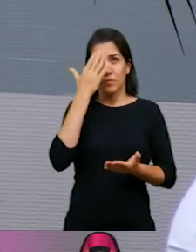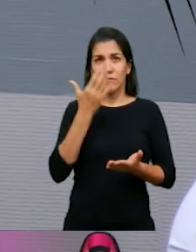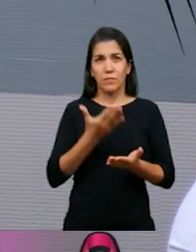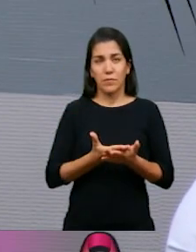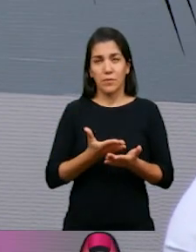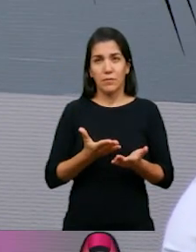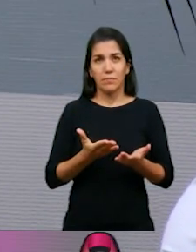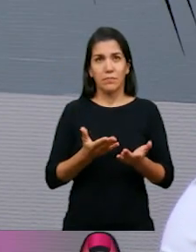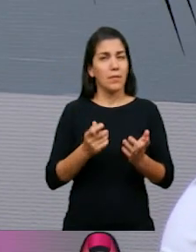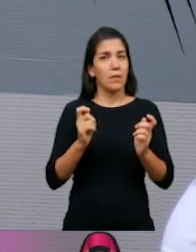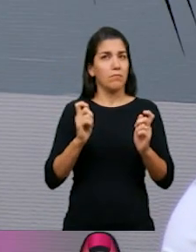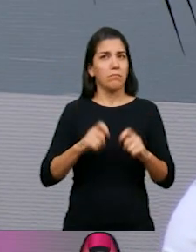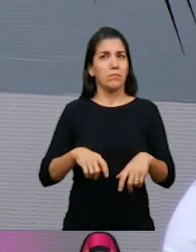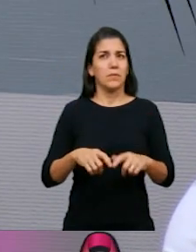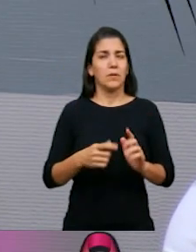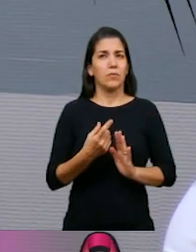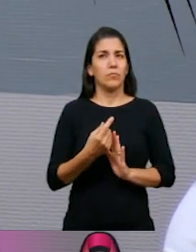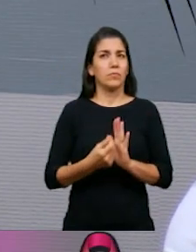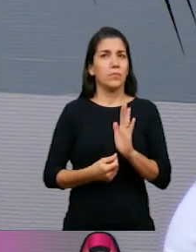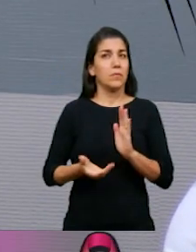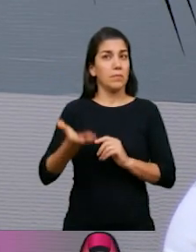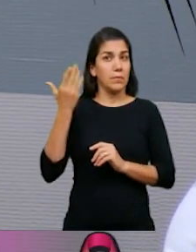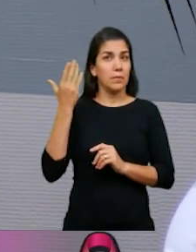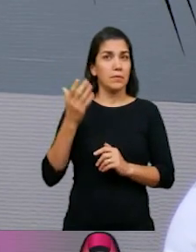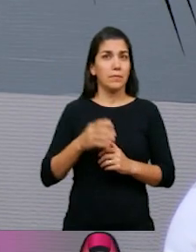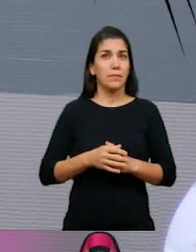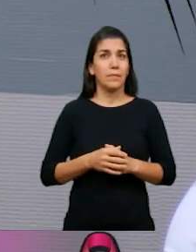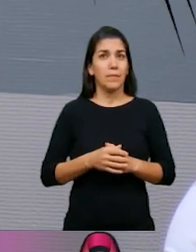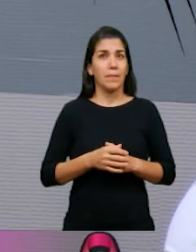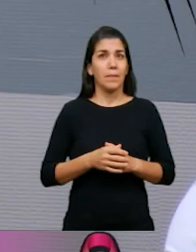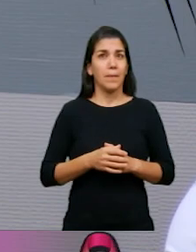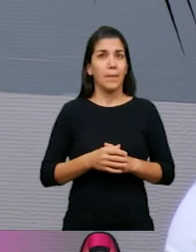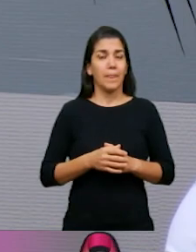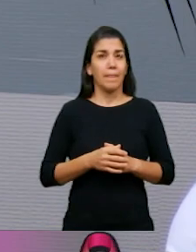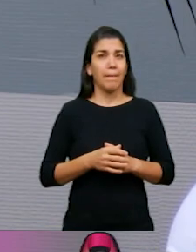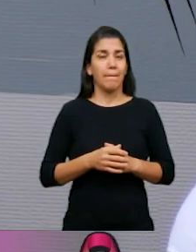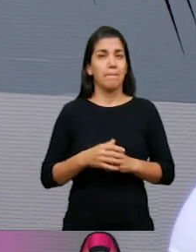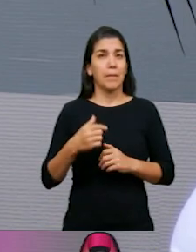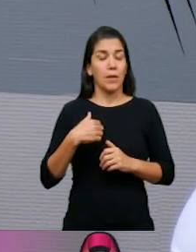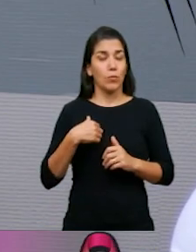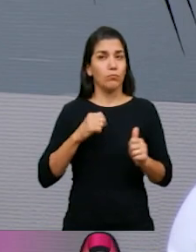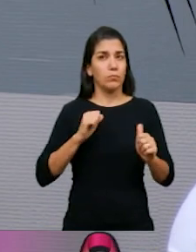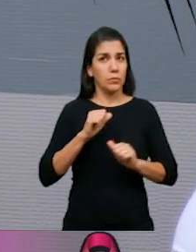é possível que nós fomos para uma taxa de juros maior. Por isso daqui eu vou retificar meu voto.